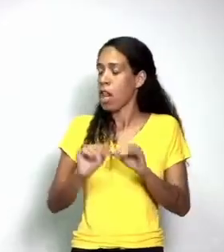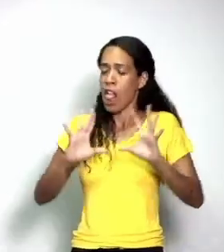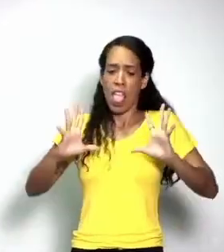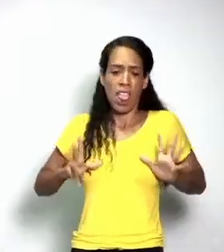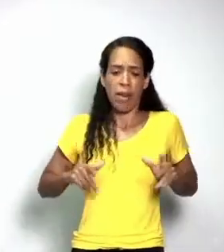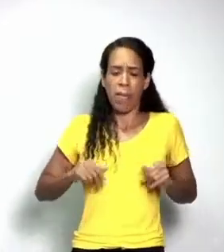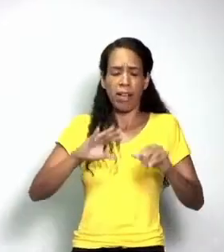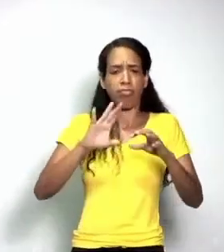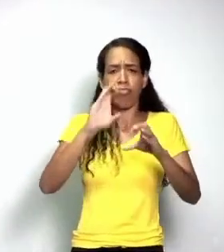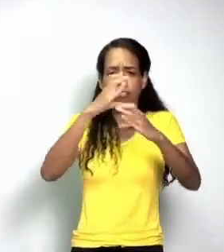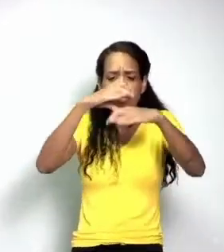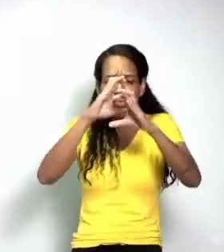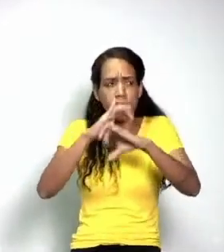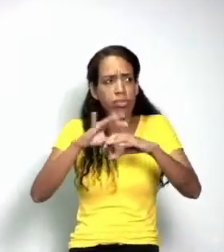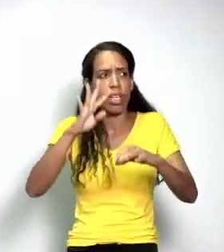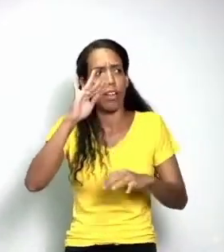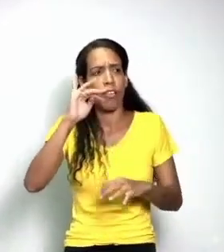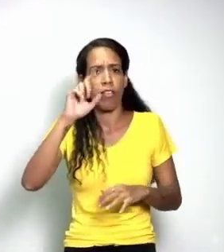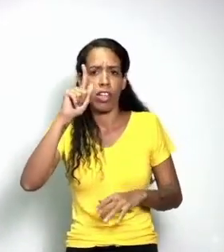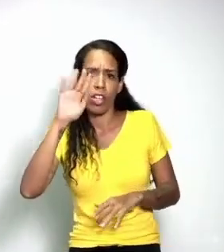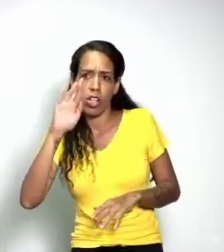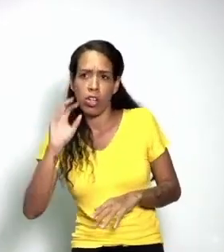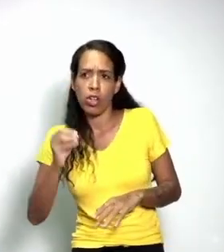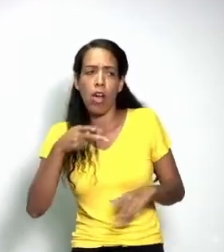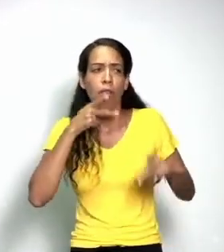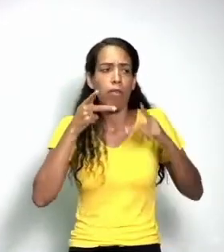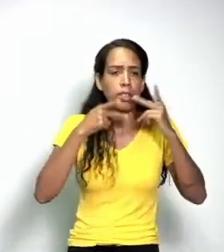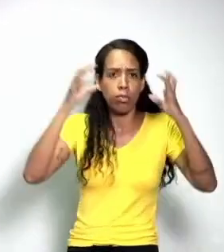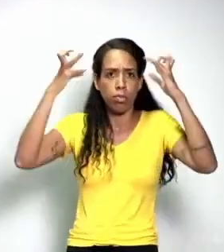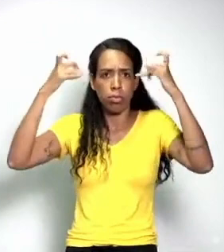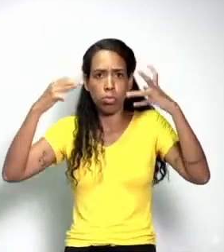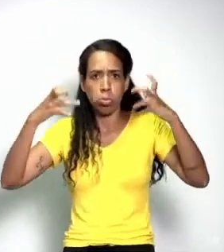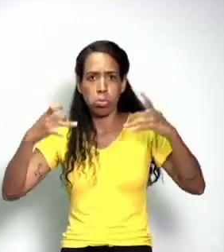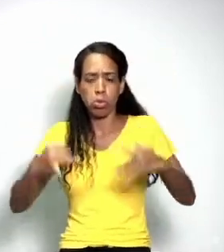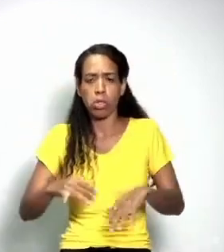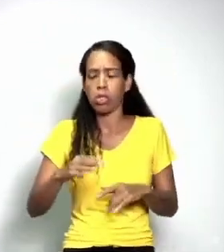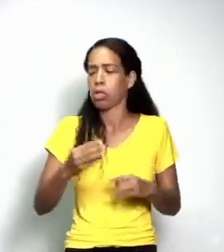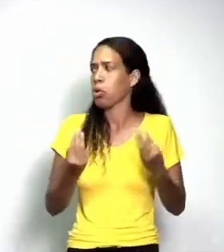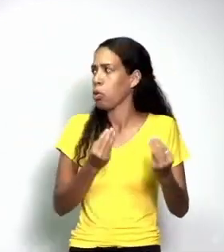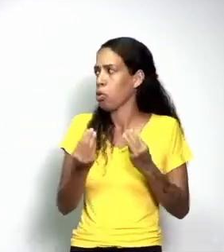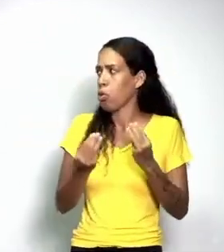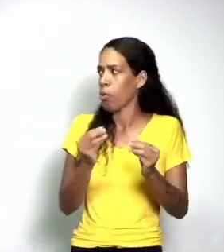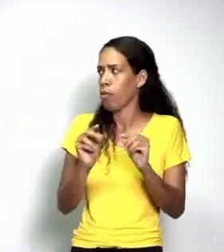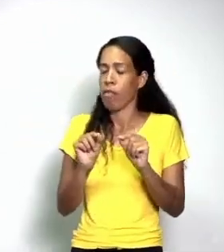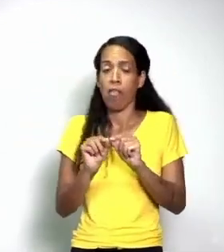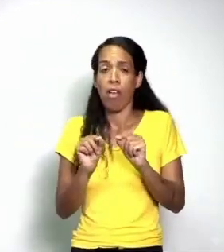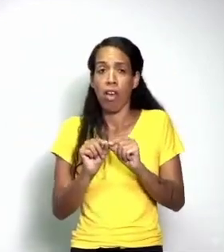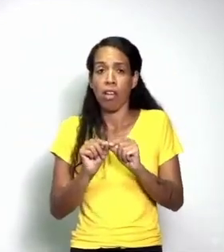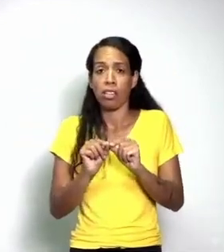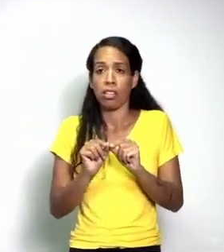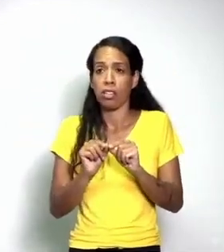todas essas lentes, dos filtros. E aí eu vou falando para vocês como exatamente que a gente vai fazer isso sem